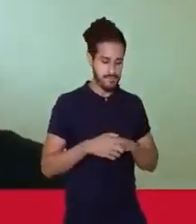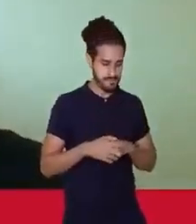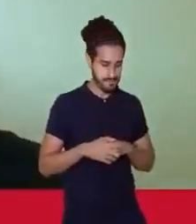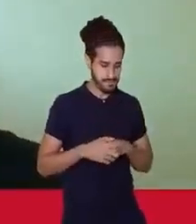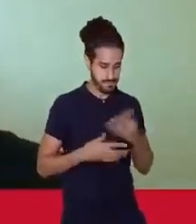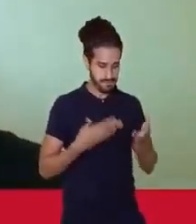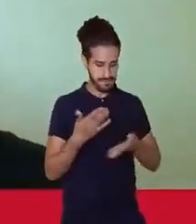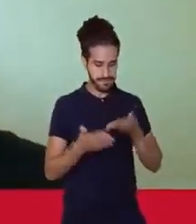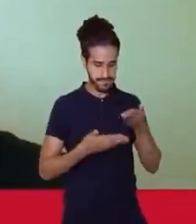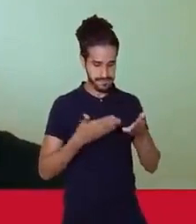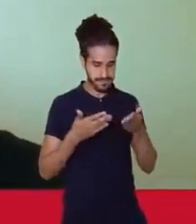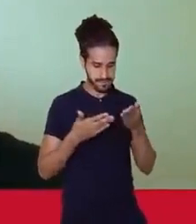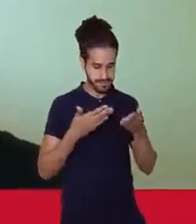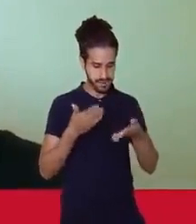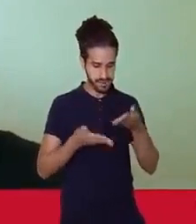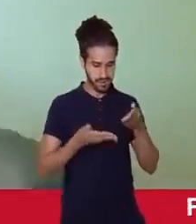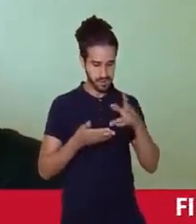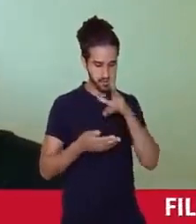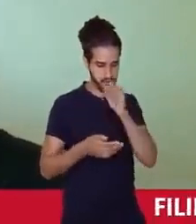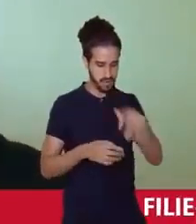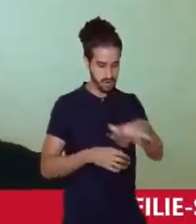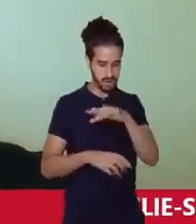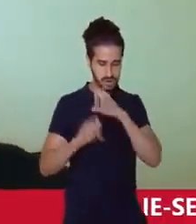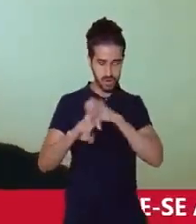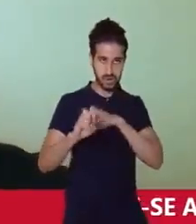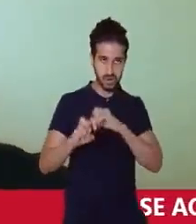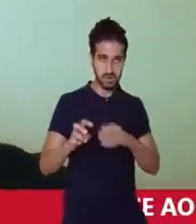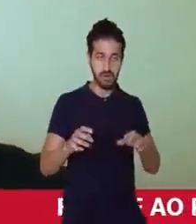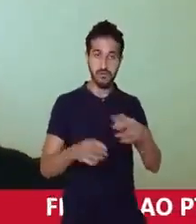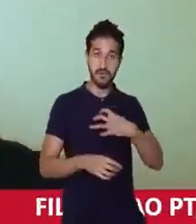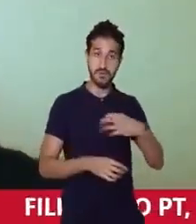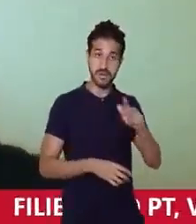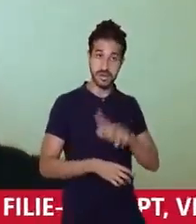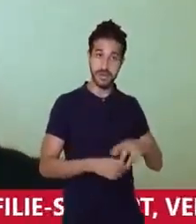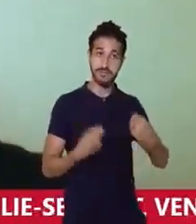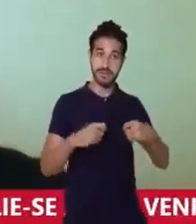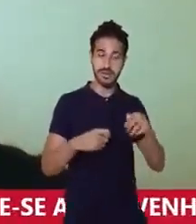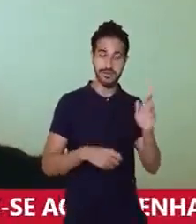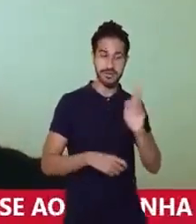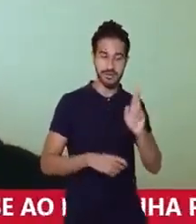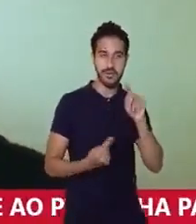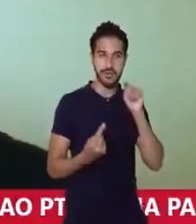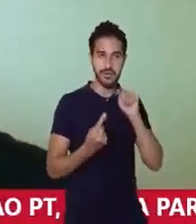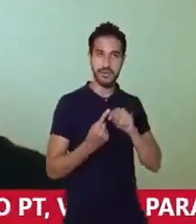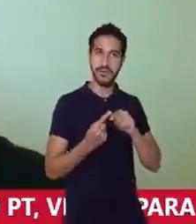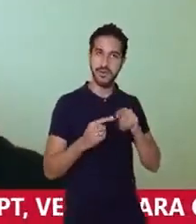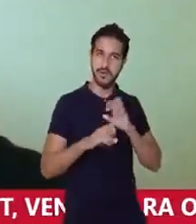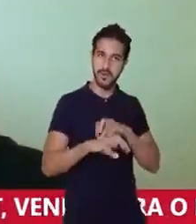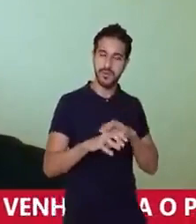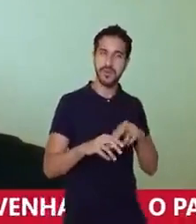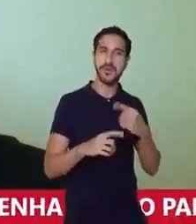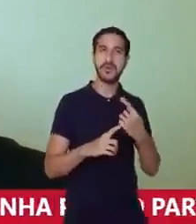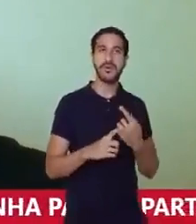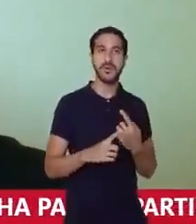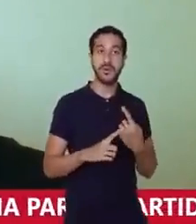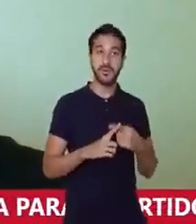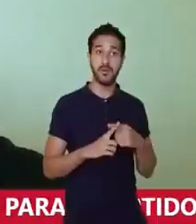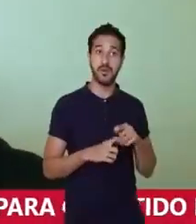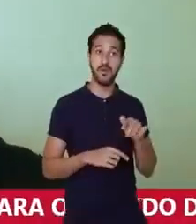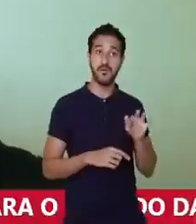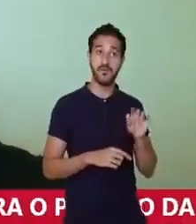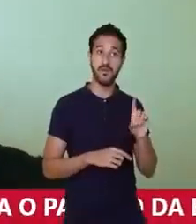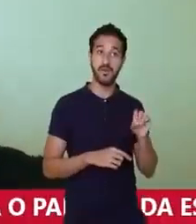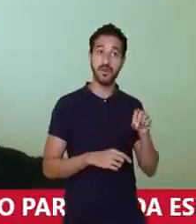grande cuidado com a questão da educação como um todo. Você precisa de recursos para educar. Daí porque o